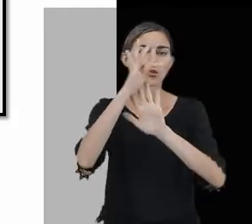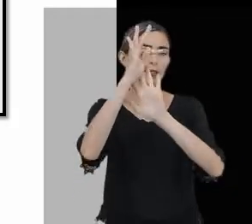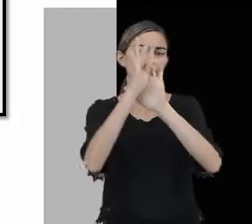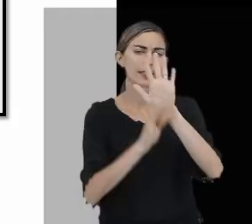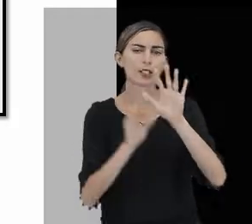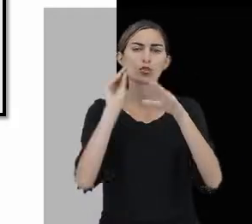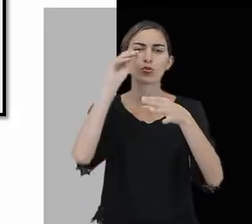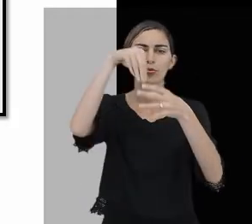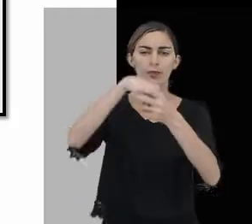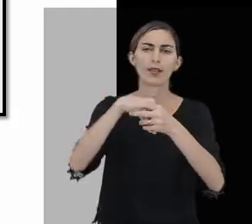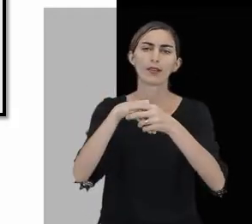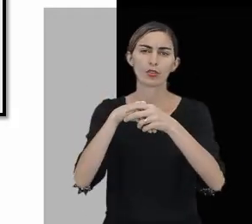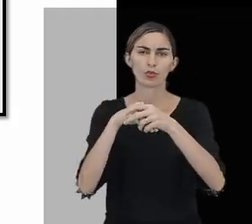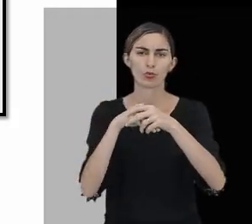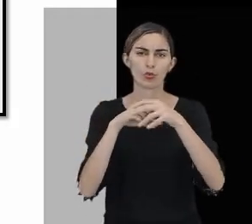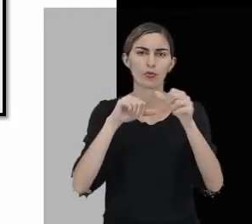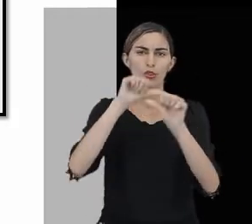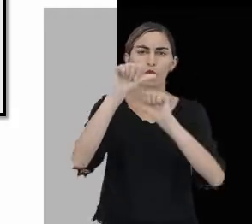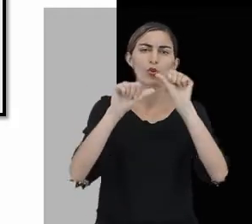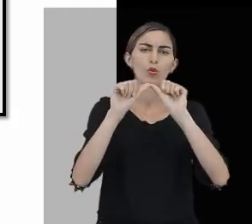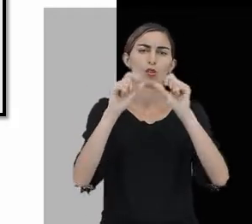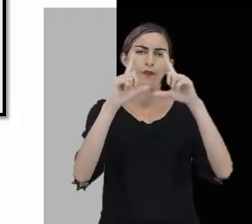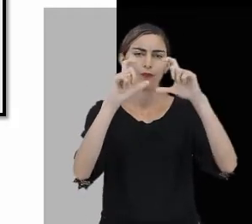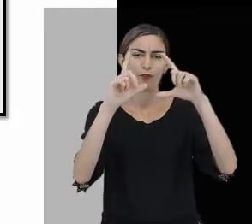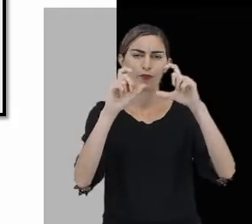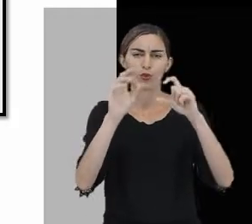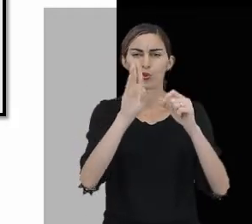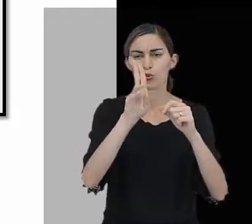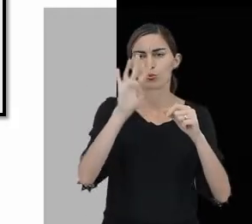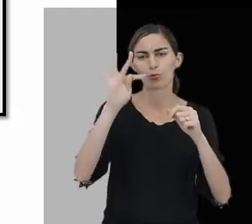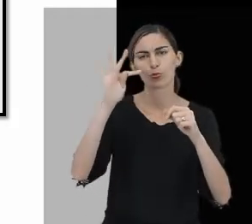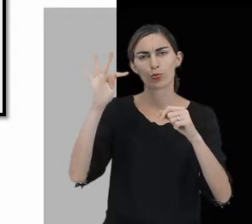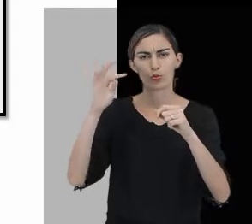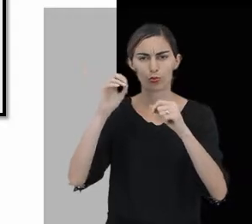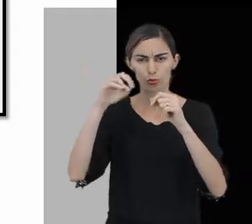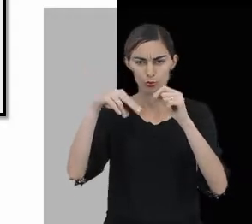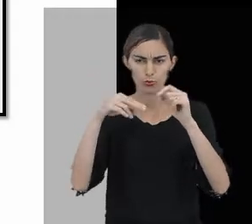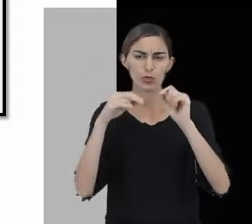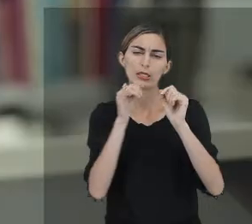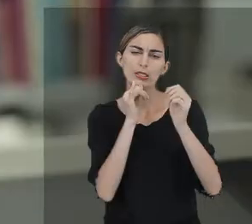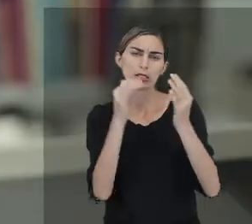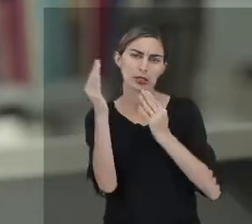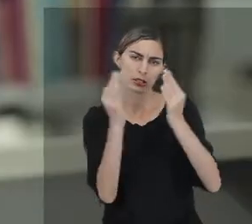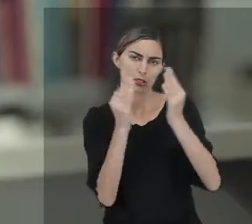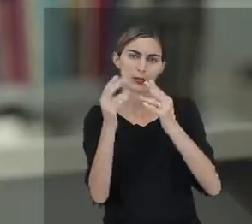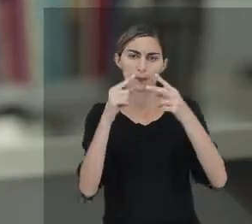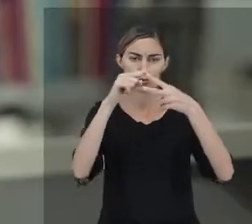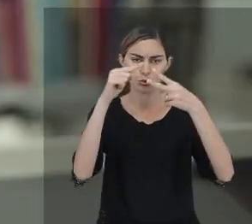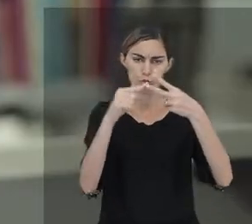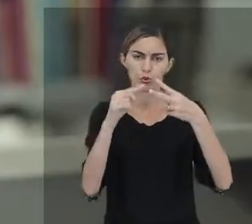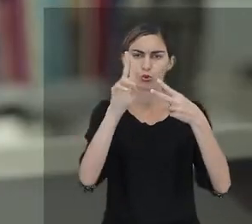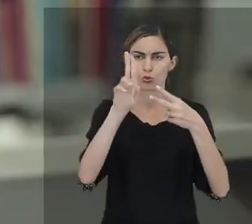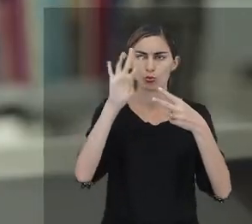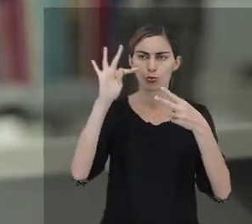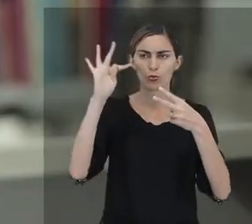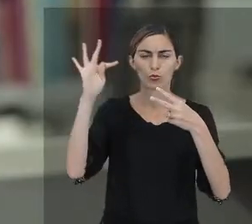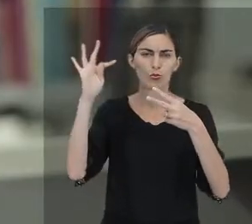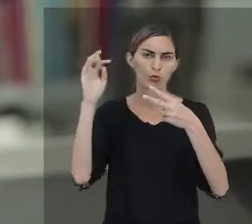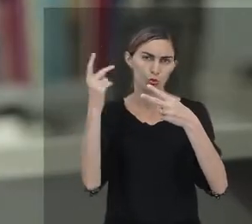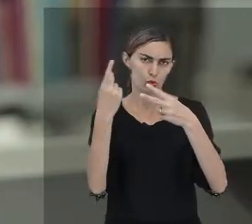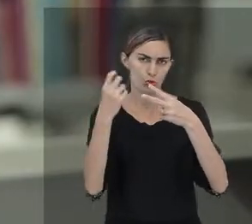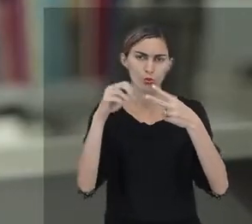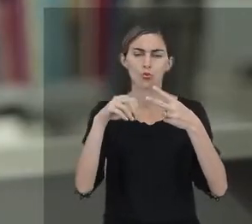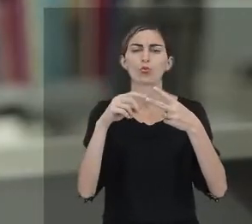ter no botão, você vai colocar uma imagem. Então, aqui no nosso exemplo, a gente está com dois buttons, um button e um Image